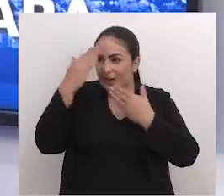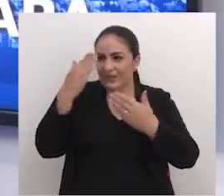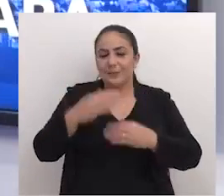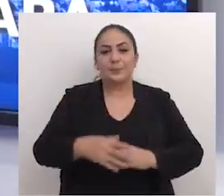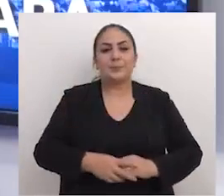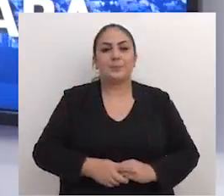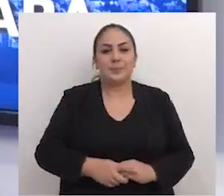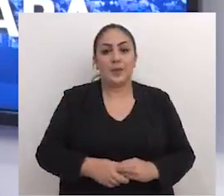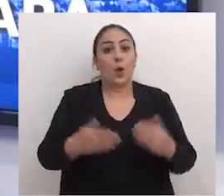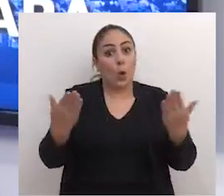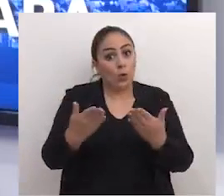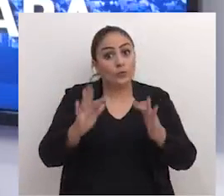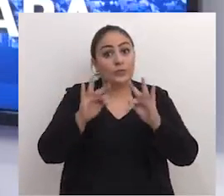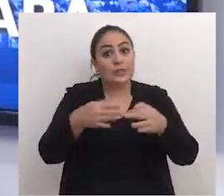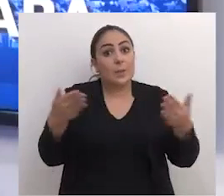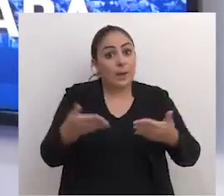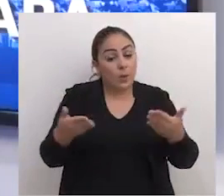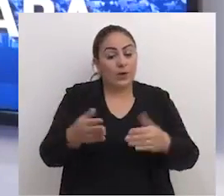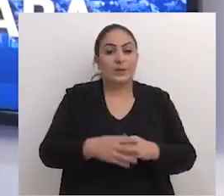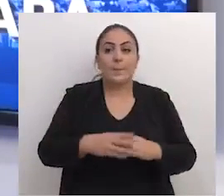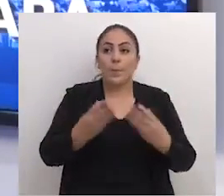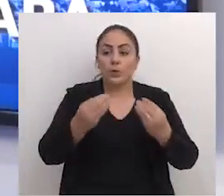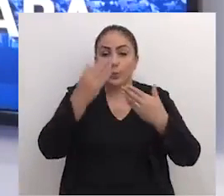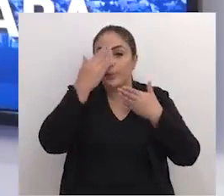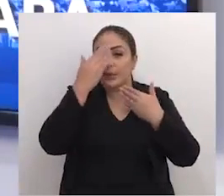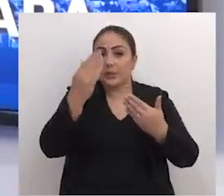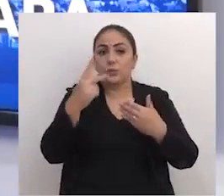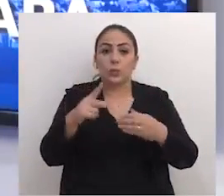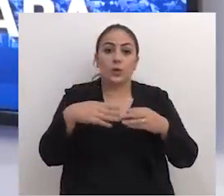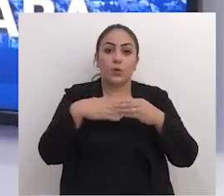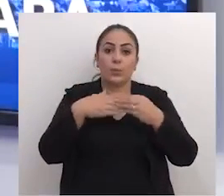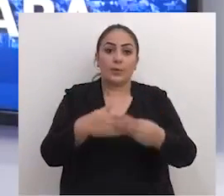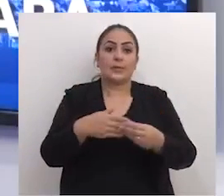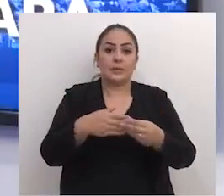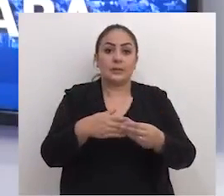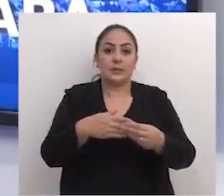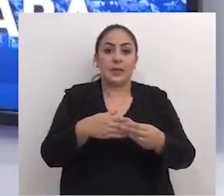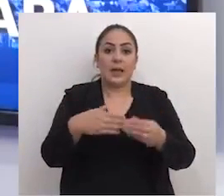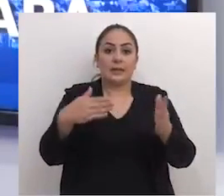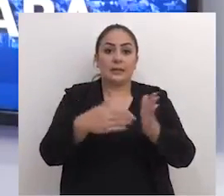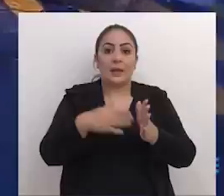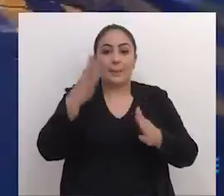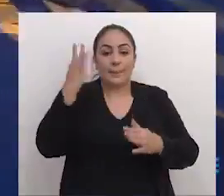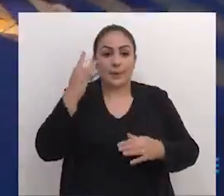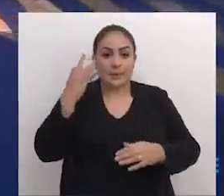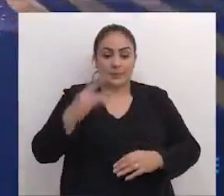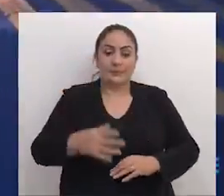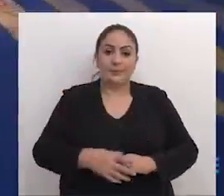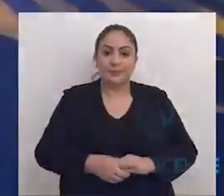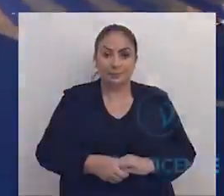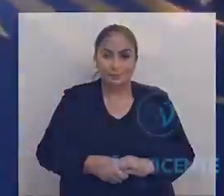Obrigada. E hoje nós ficamos por aqui. Muito obrigada pela sua companhia e até amanhã.